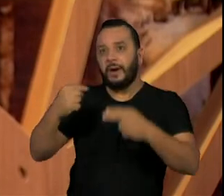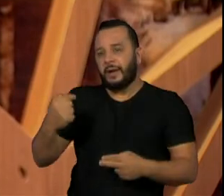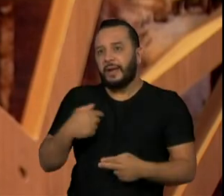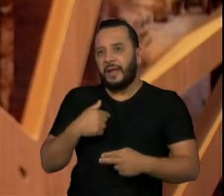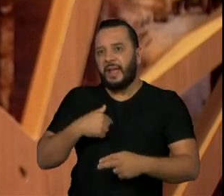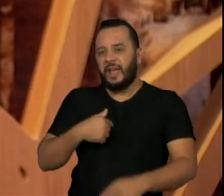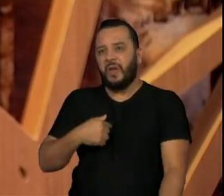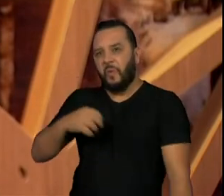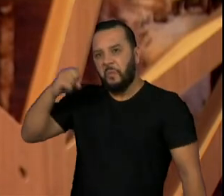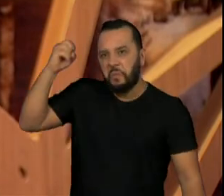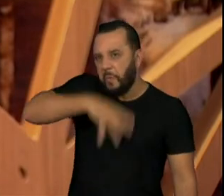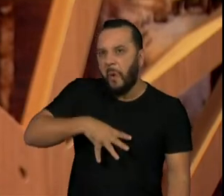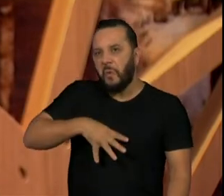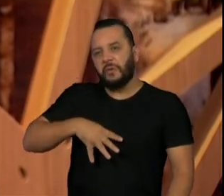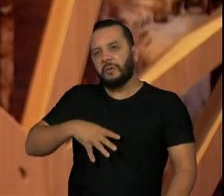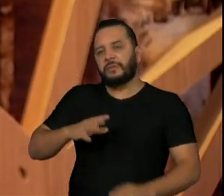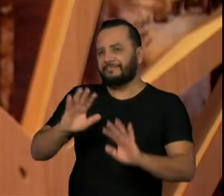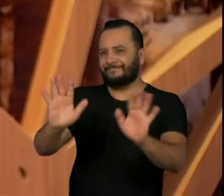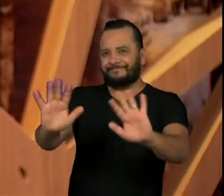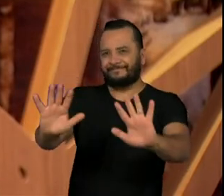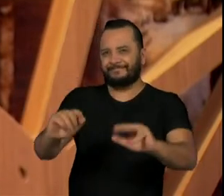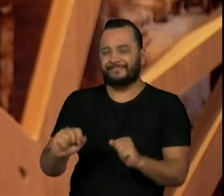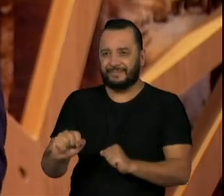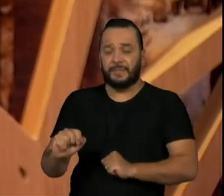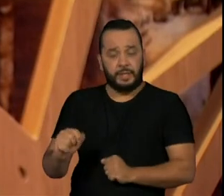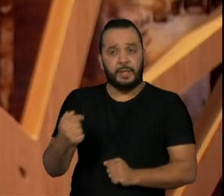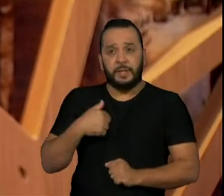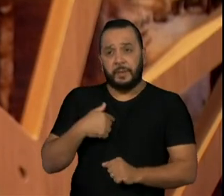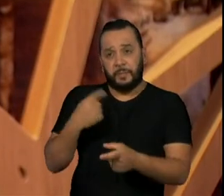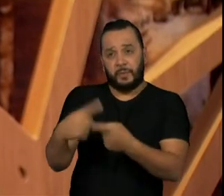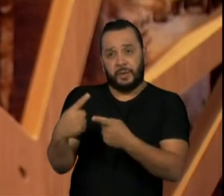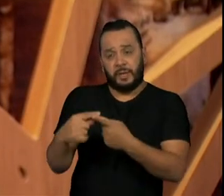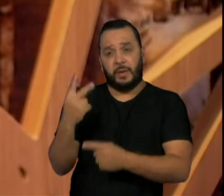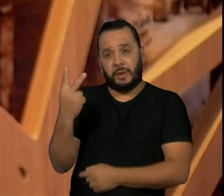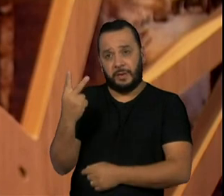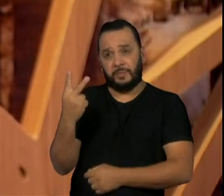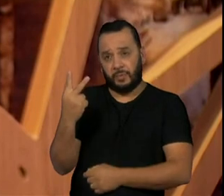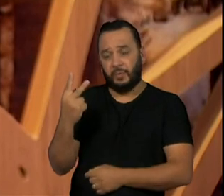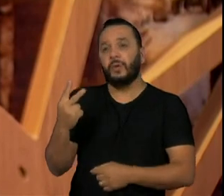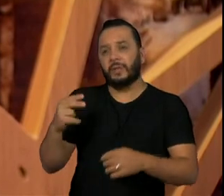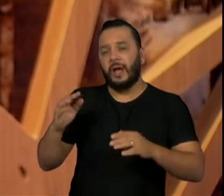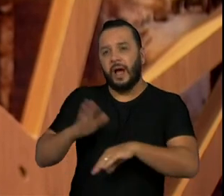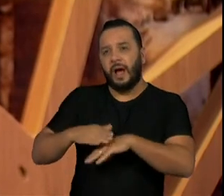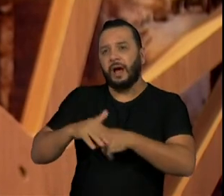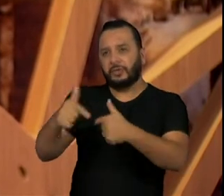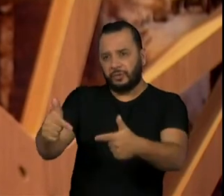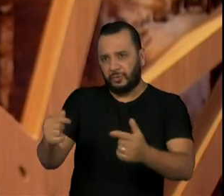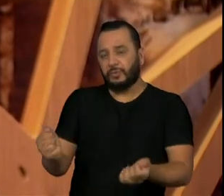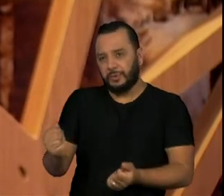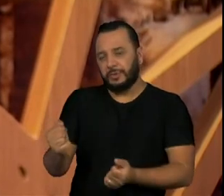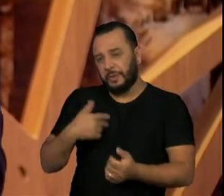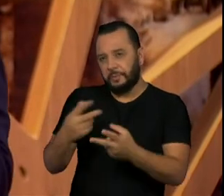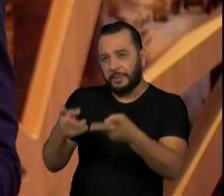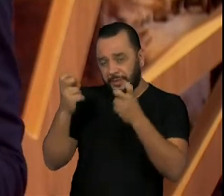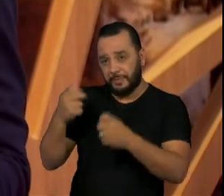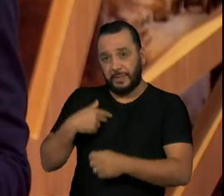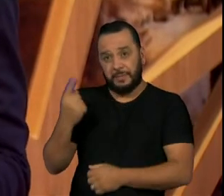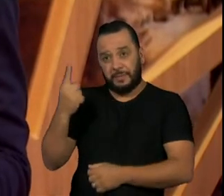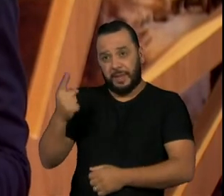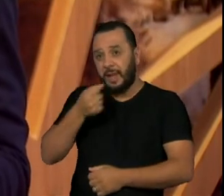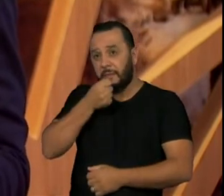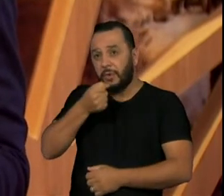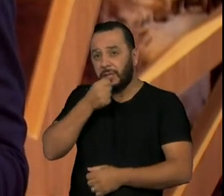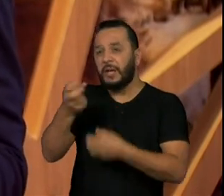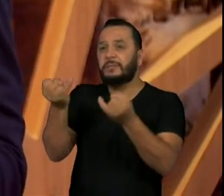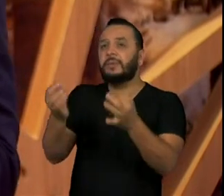meu racismo. Por quê? Por exemplo, eu percebi duas atitudes aqui. Não deles, mas eu digo das matérias. Na primeira,